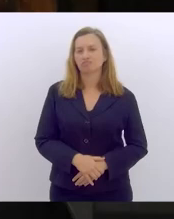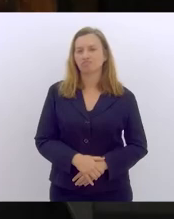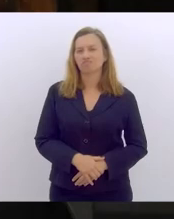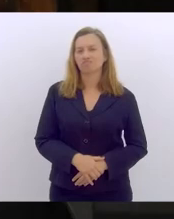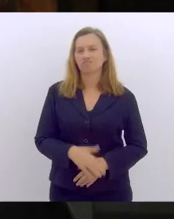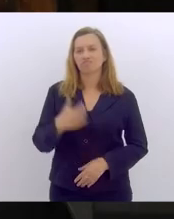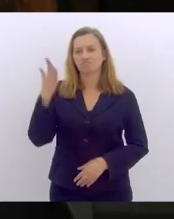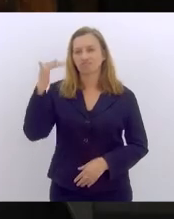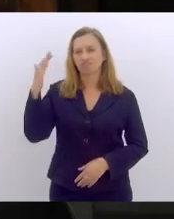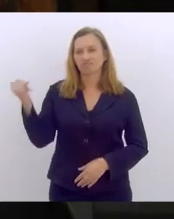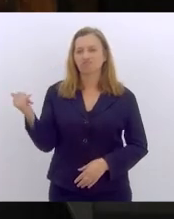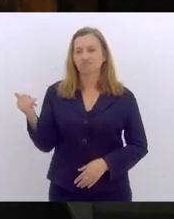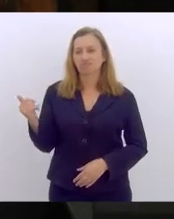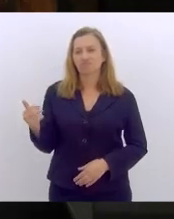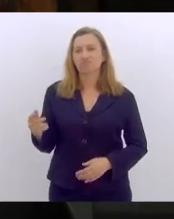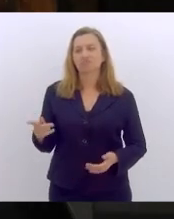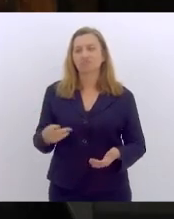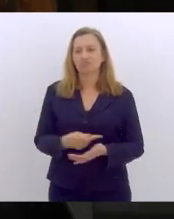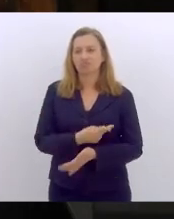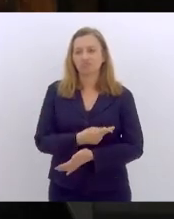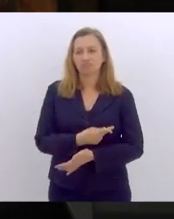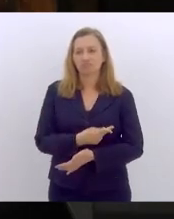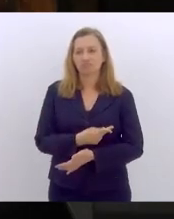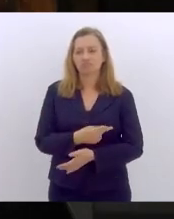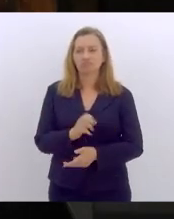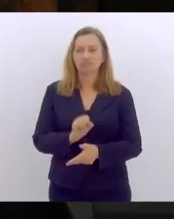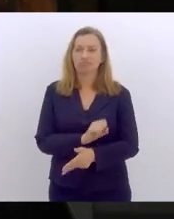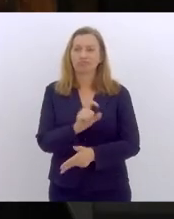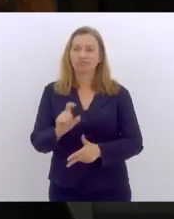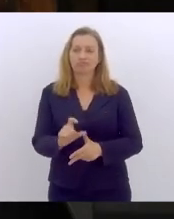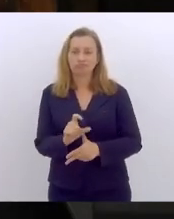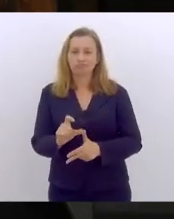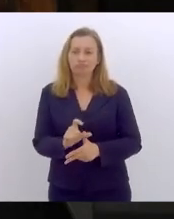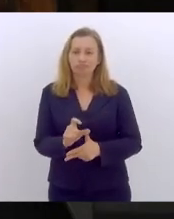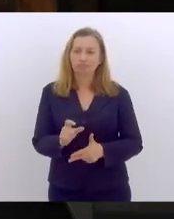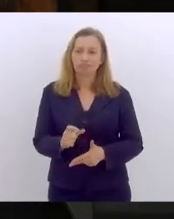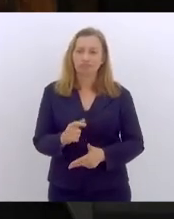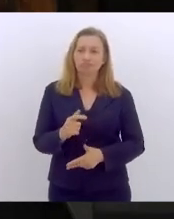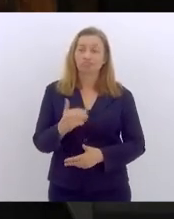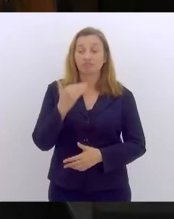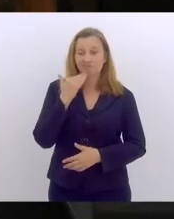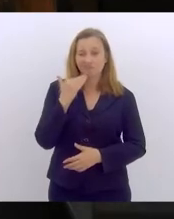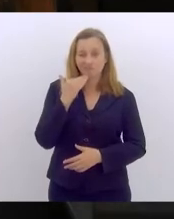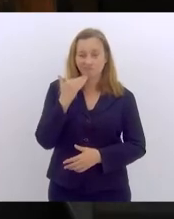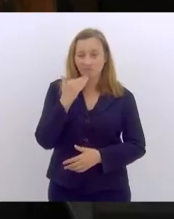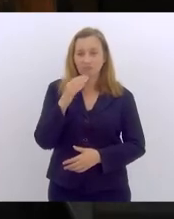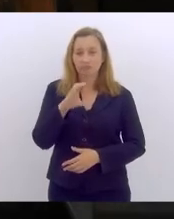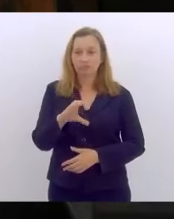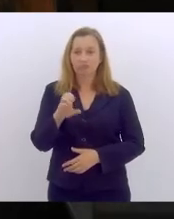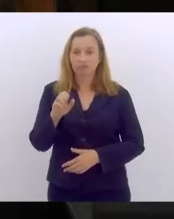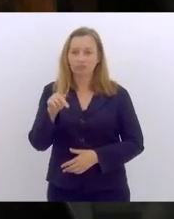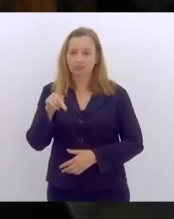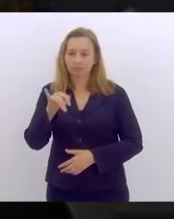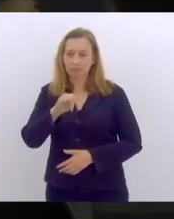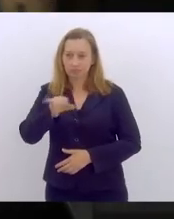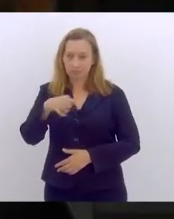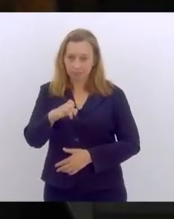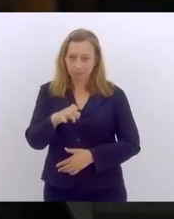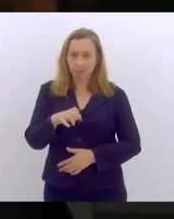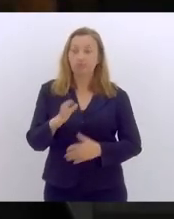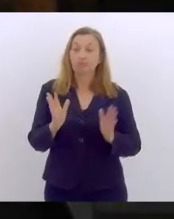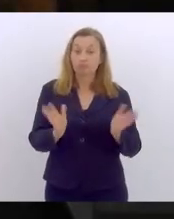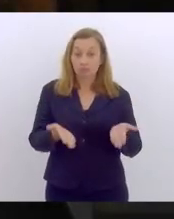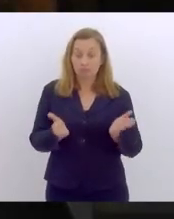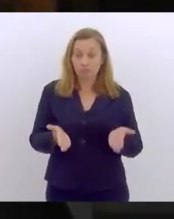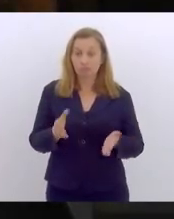escândalo que a ineficiência do Executivo estruturou na CEPERJ. Hoje